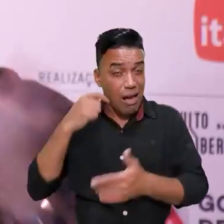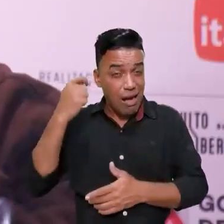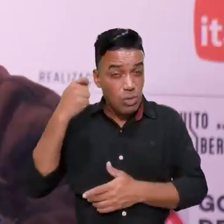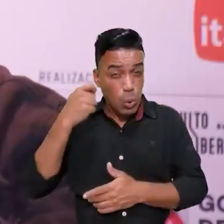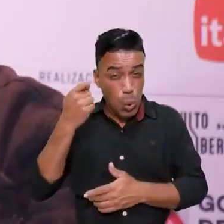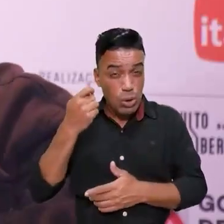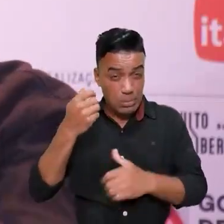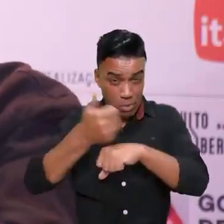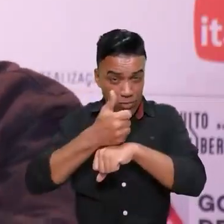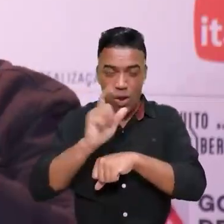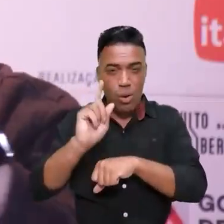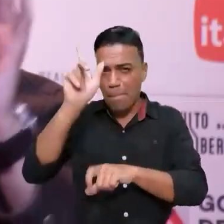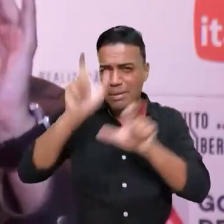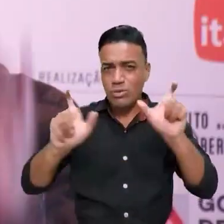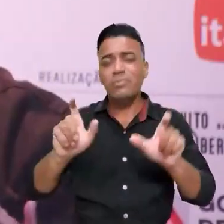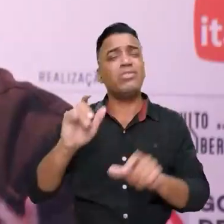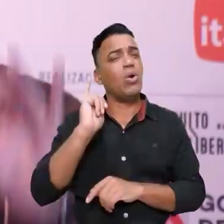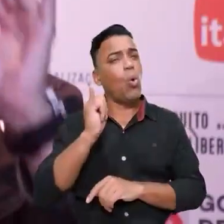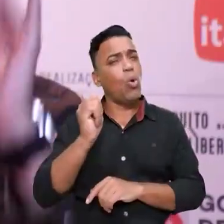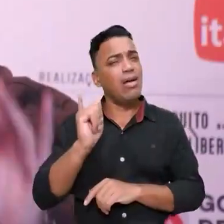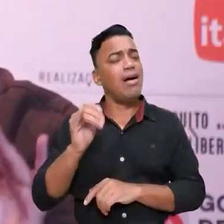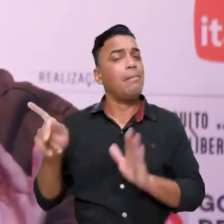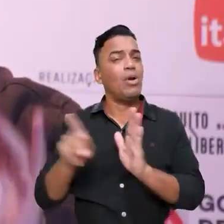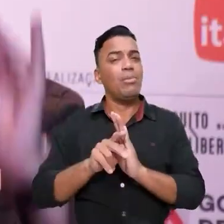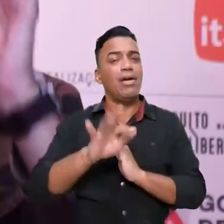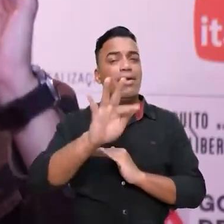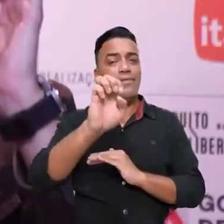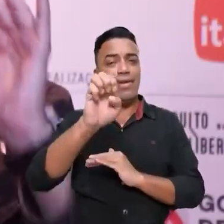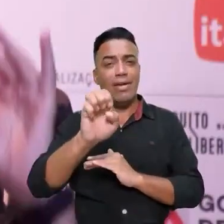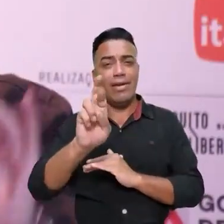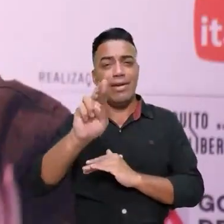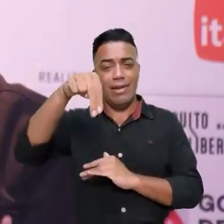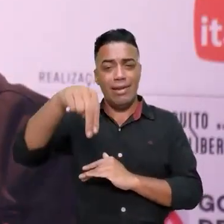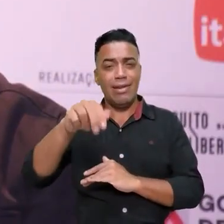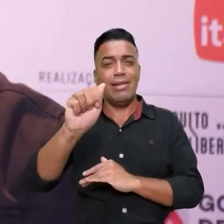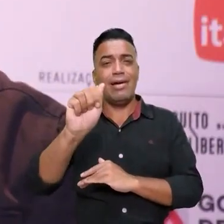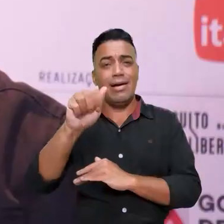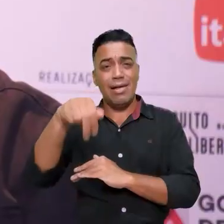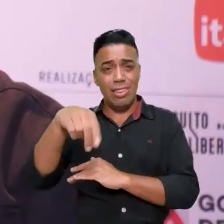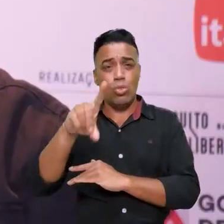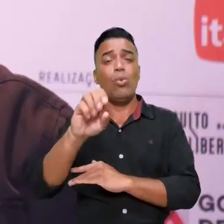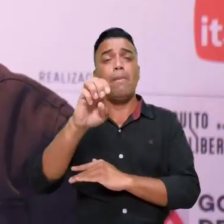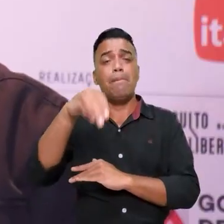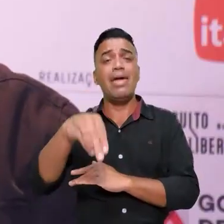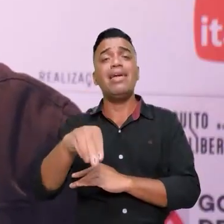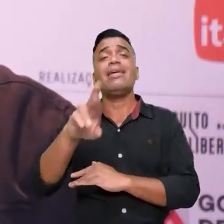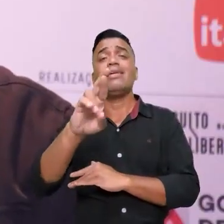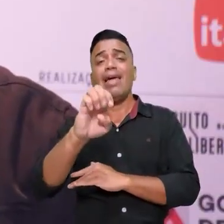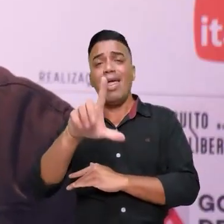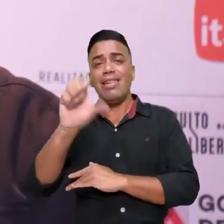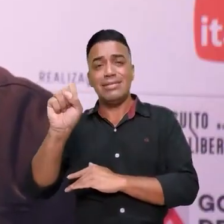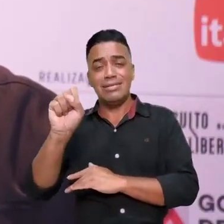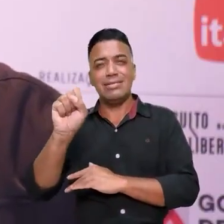atores, gente de verdade. Aliás, sobre isso, quero até contar uma passagem com o Fernando Meirelles, que tinha acabado de dirigir Cidade